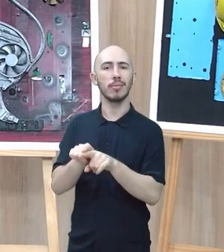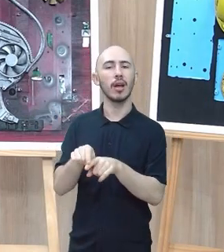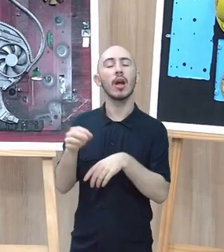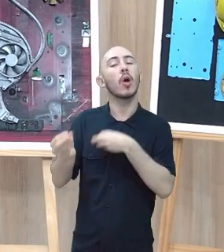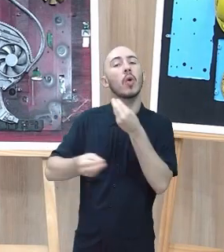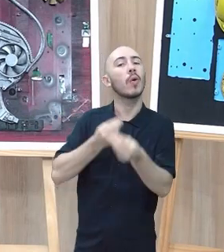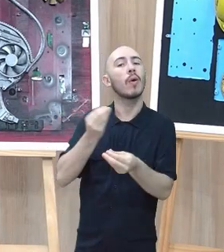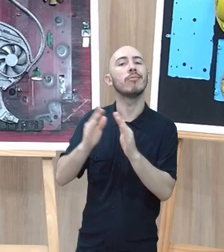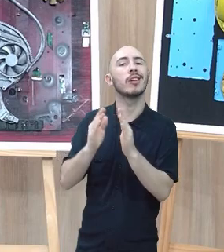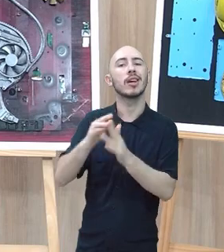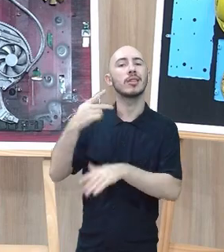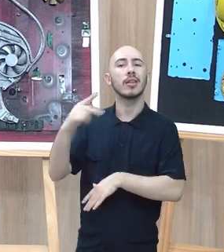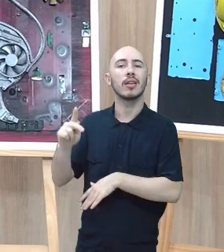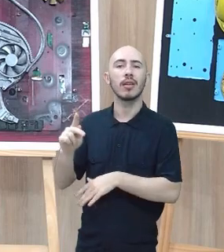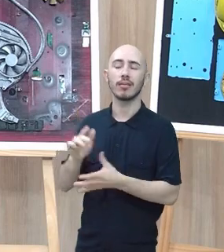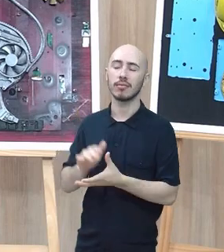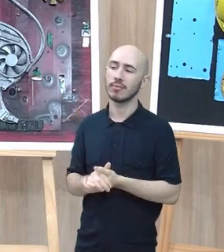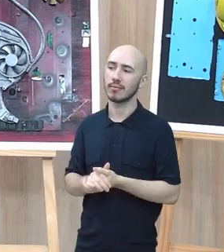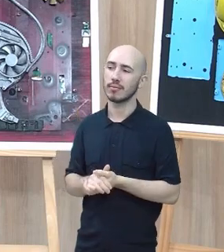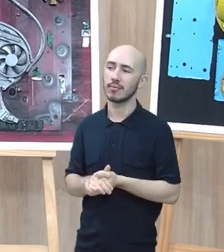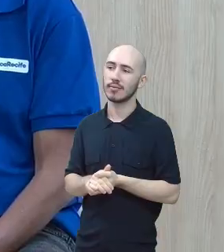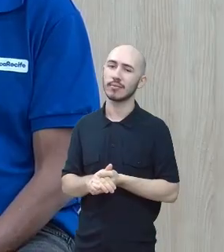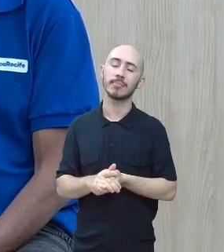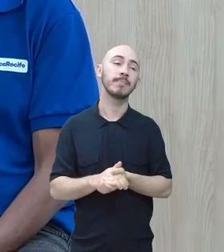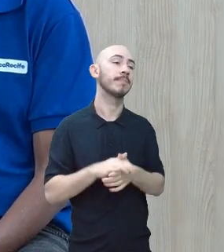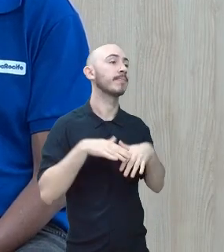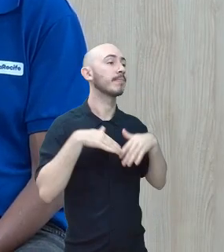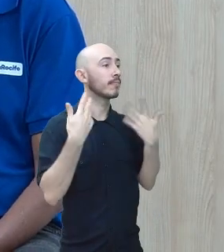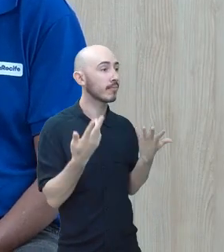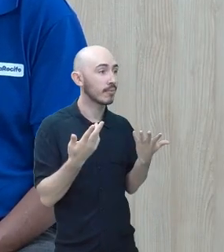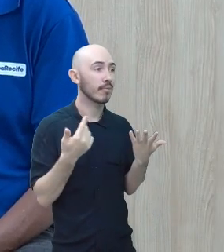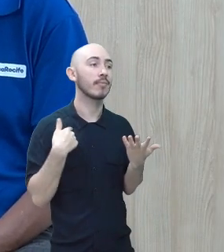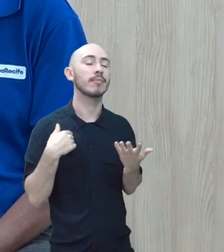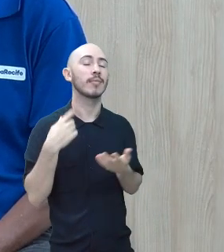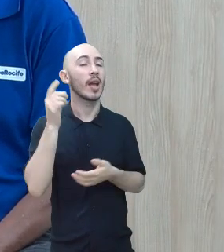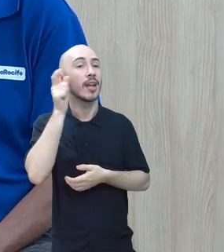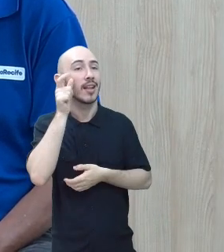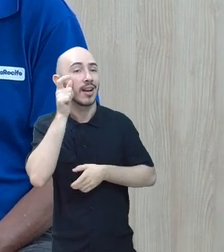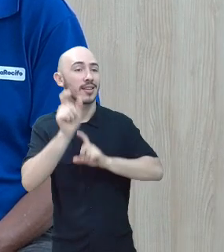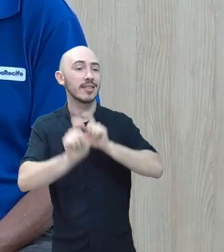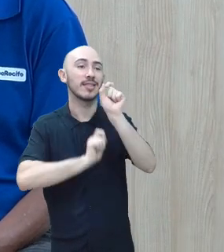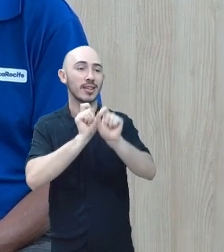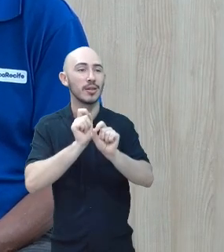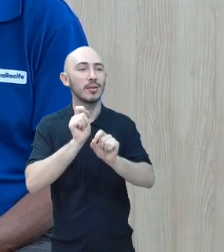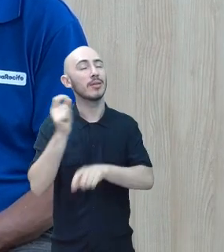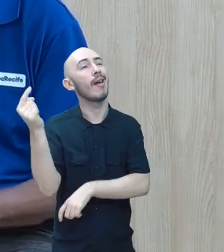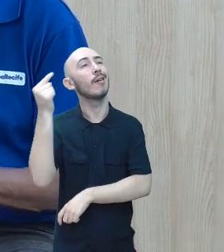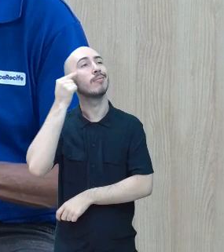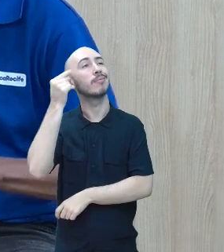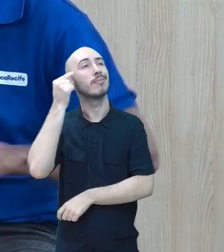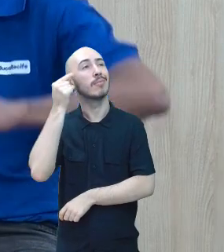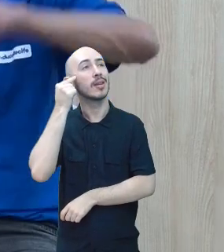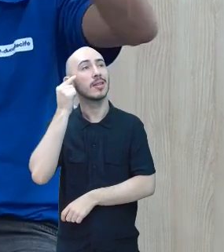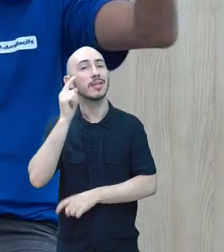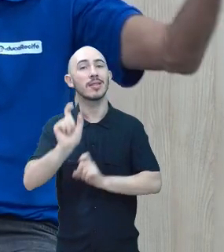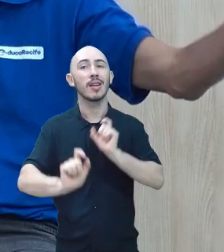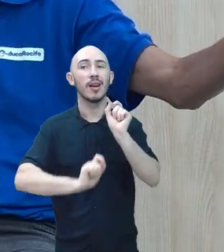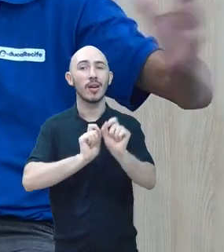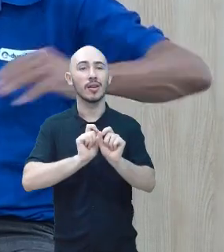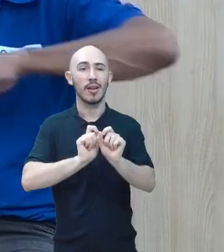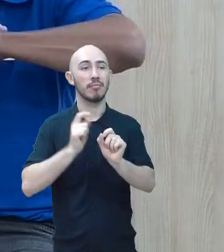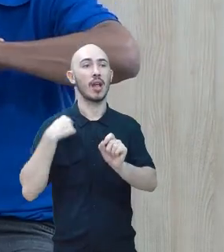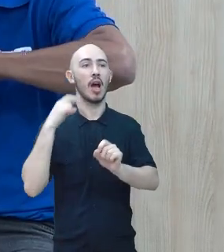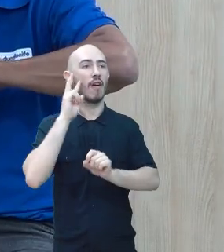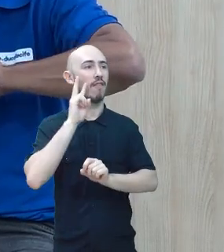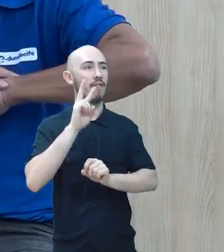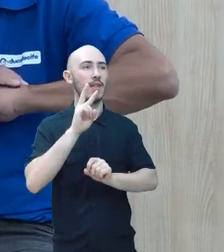na casa dele. E aí, professor? Vanessa, é uma coisa interessante que a gente só pensa em resíduo quando a gente vê o macro.